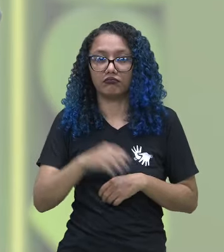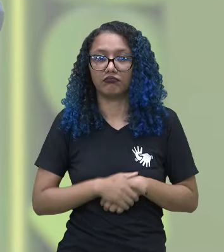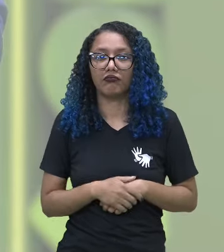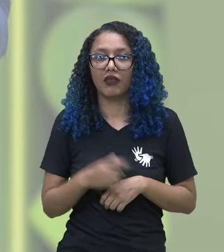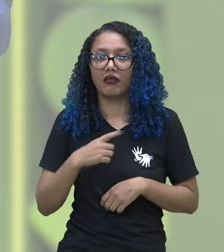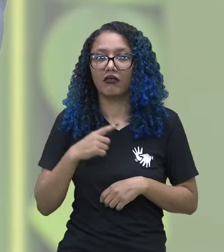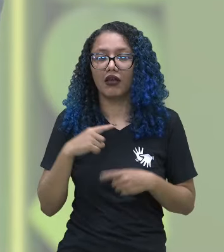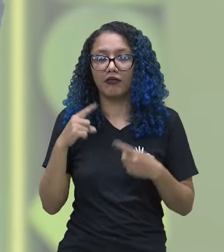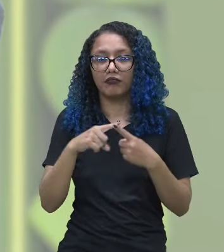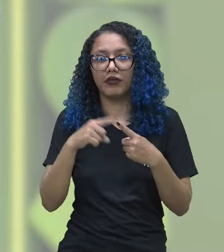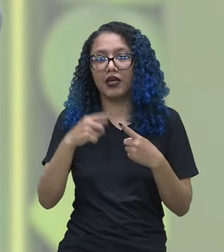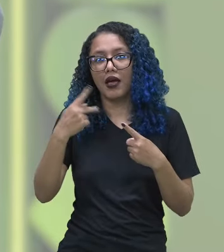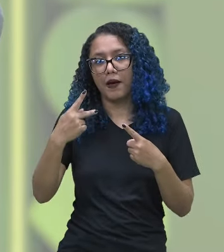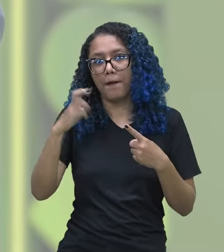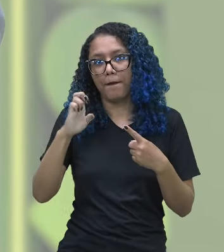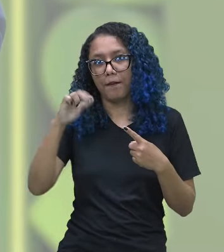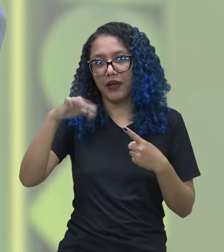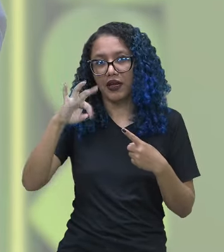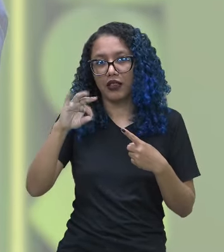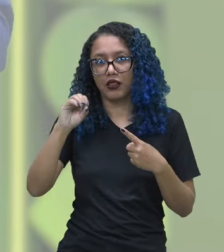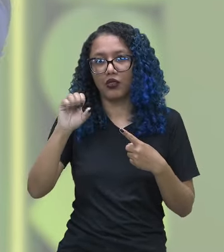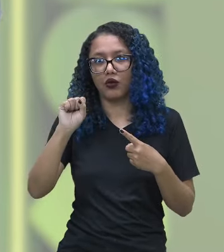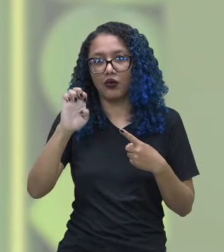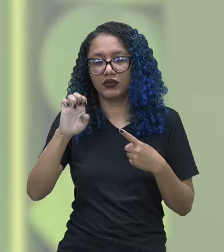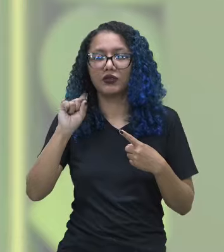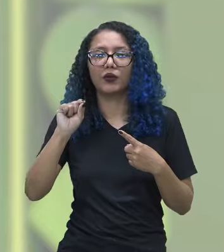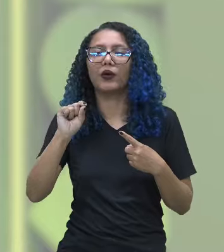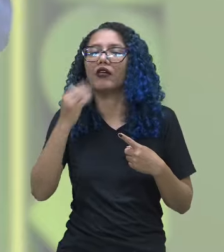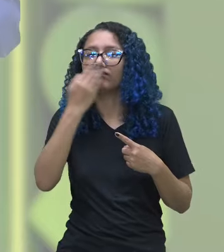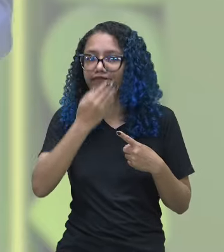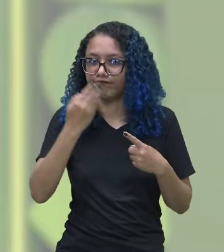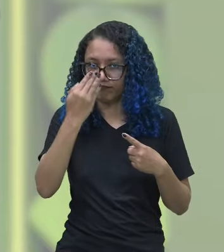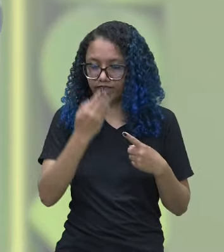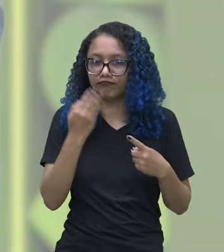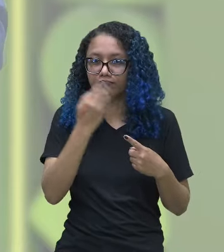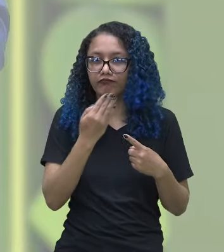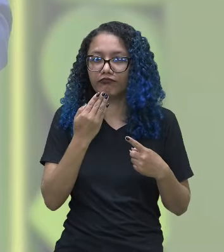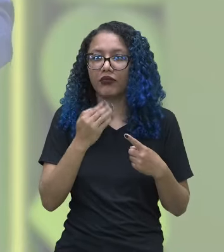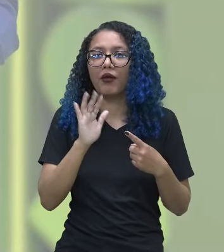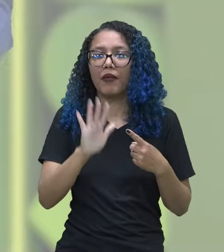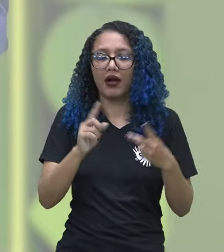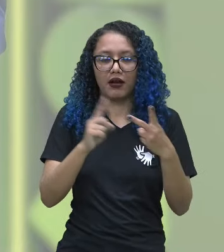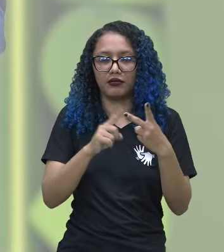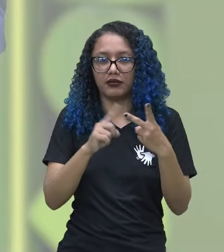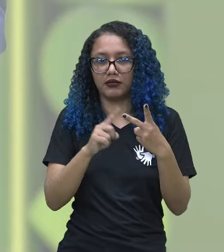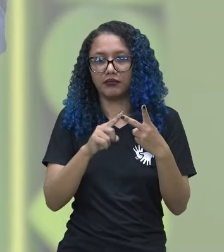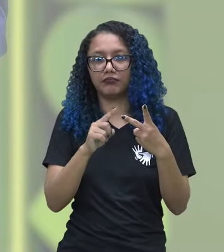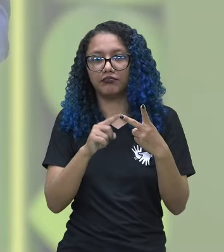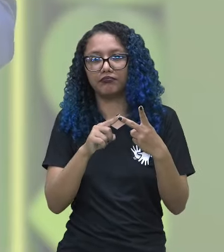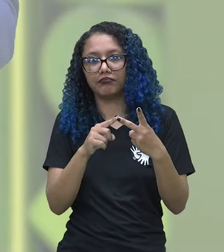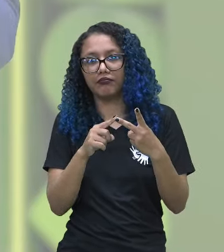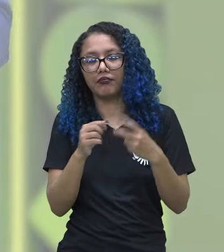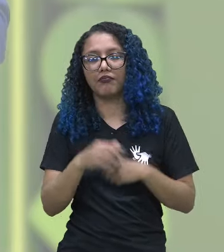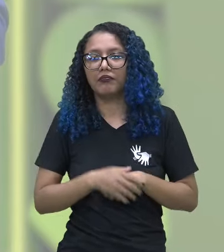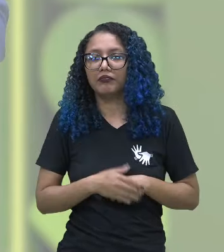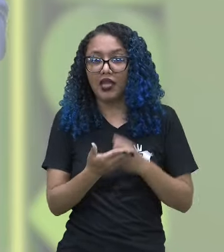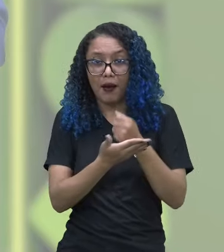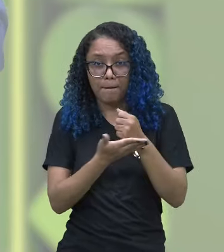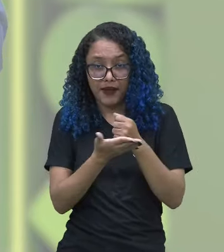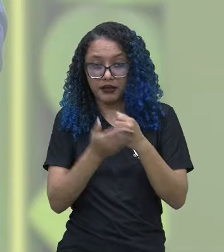uma pentose, que é o açúcar, mais a base nitrogenada. Estes três, eles